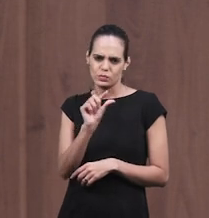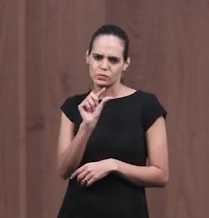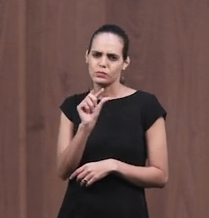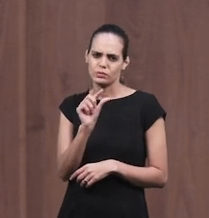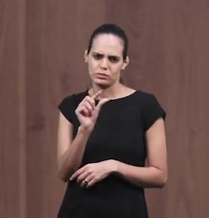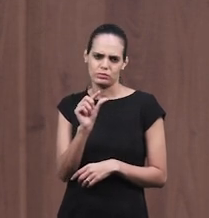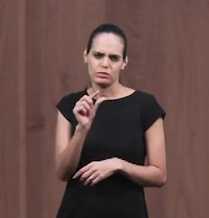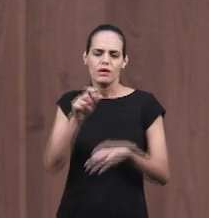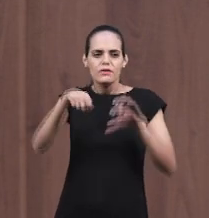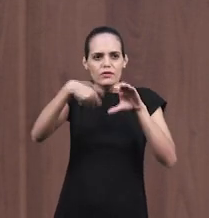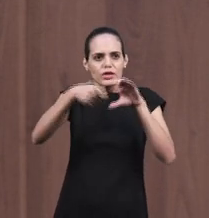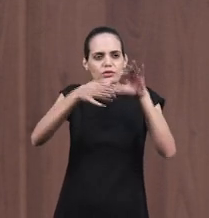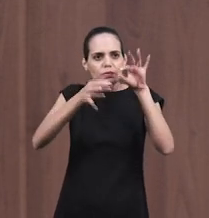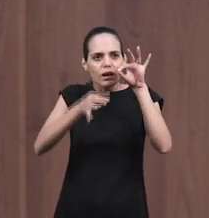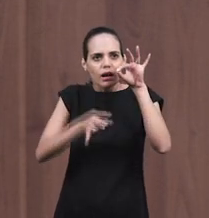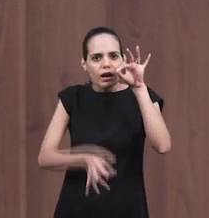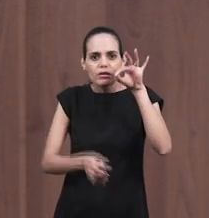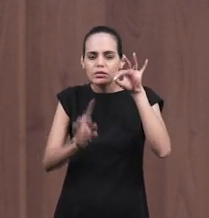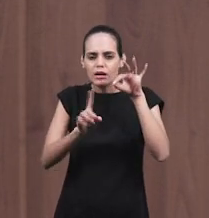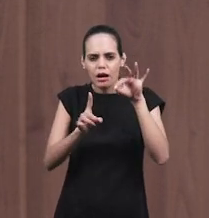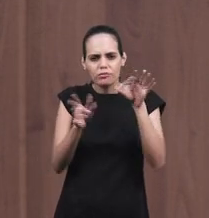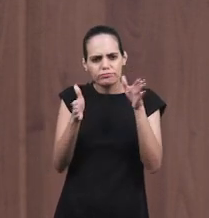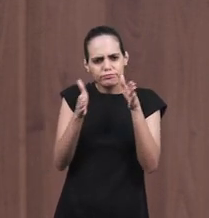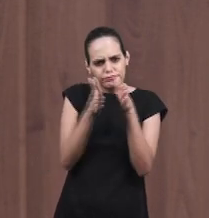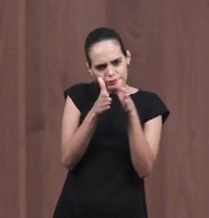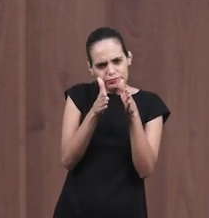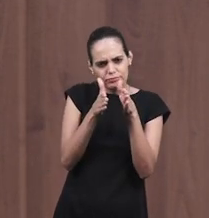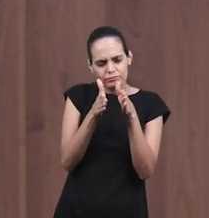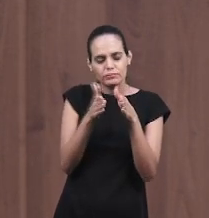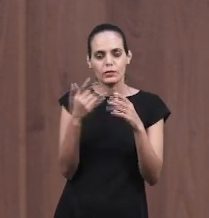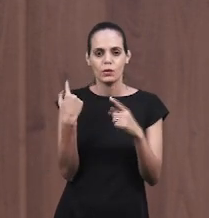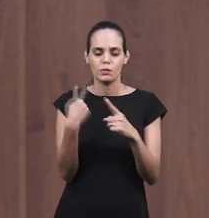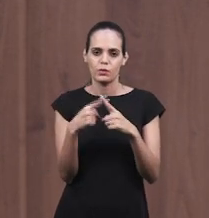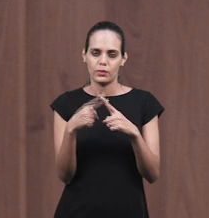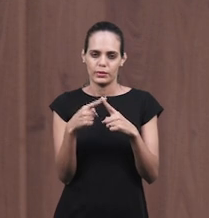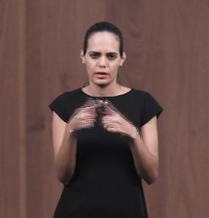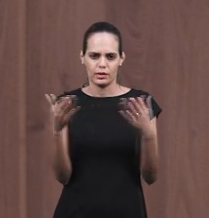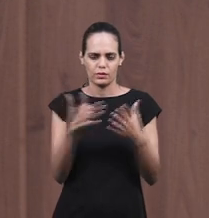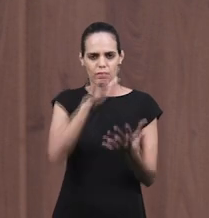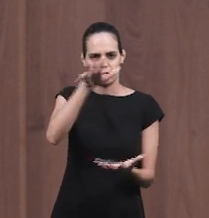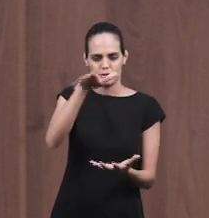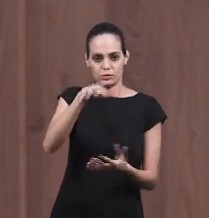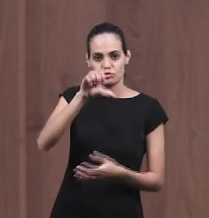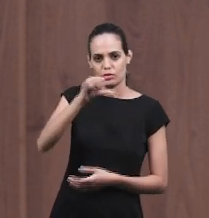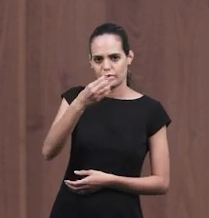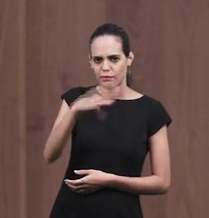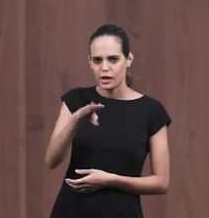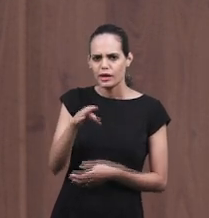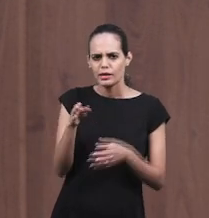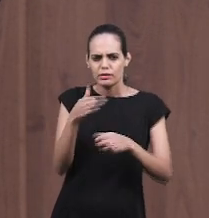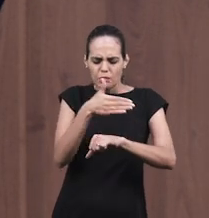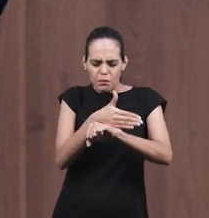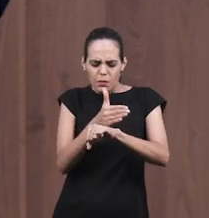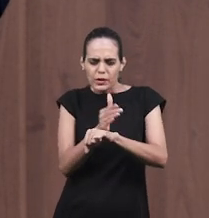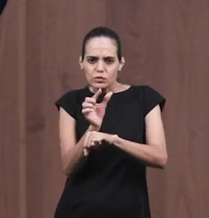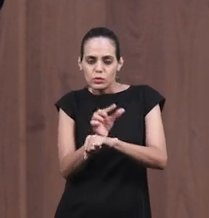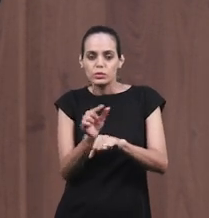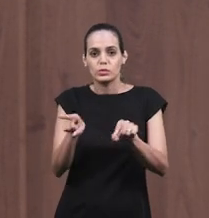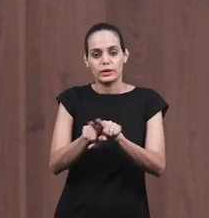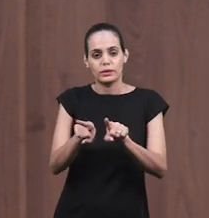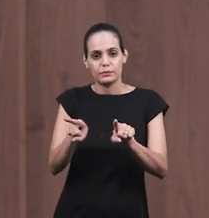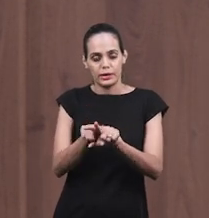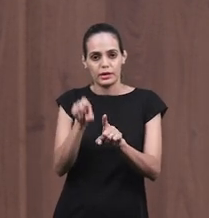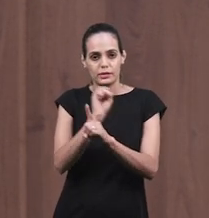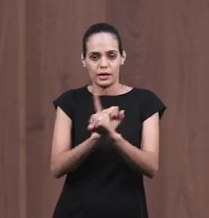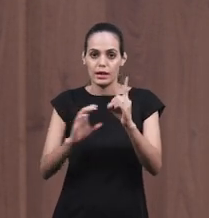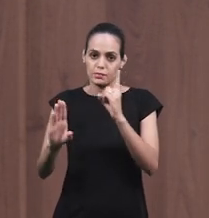as respostas sejam curtas, para que não se tome muito tempo, porque o nosso tempo é muito pequeno, tanto nesta transmissão de agora, às